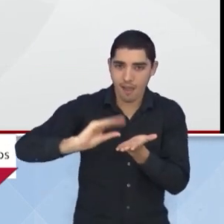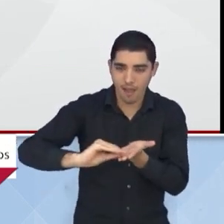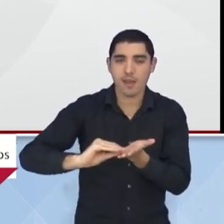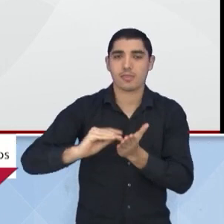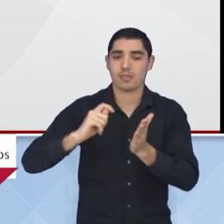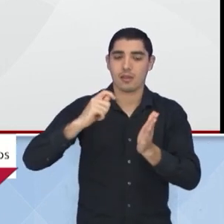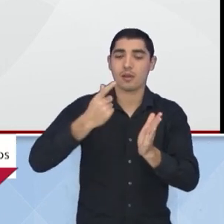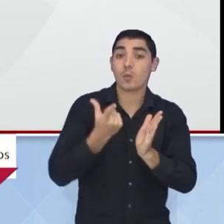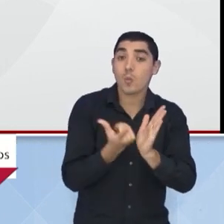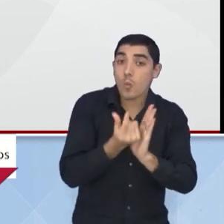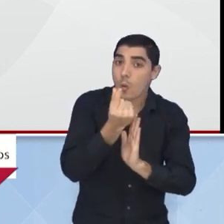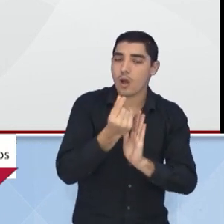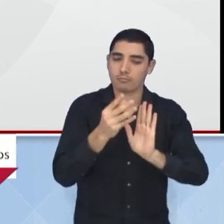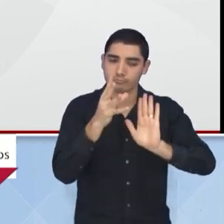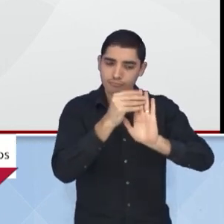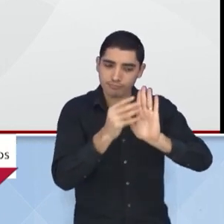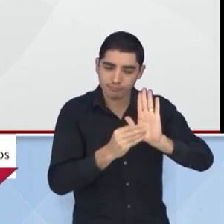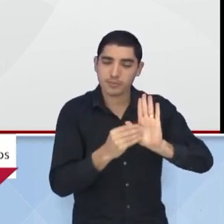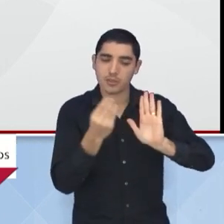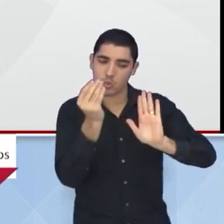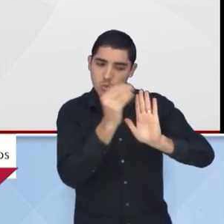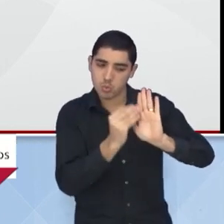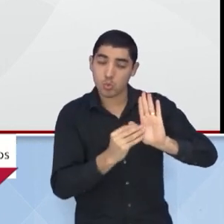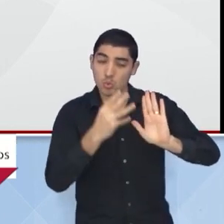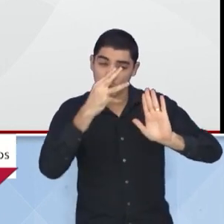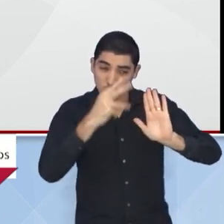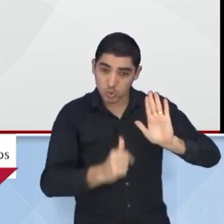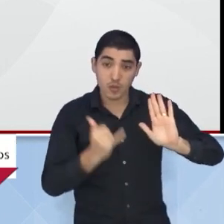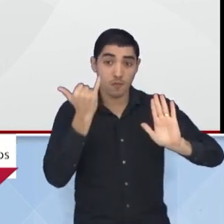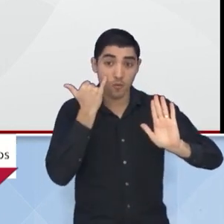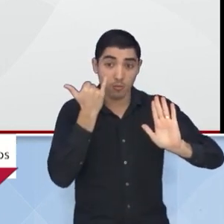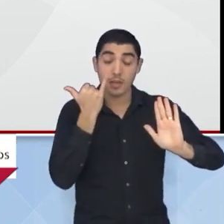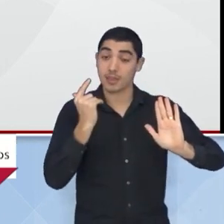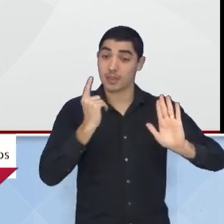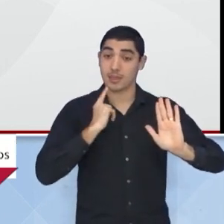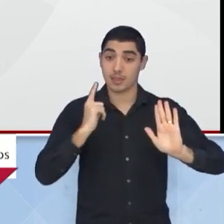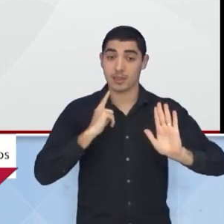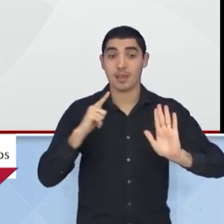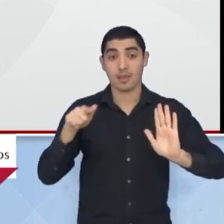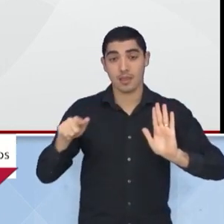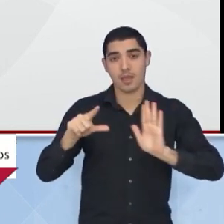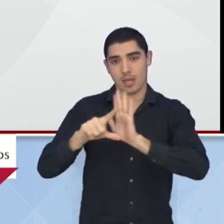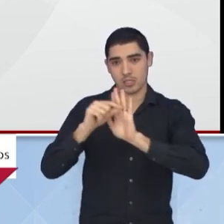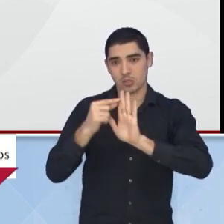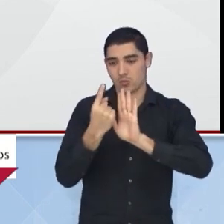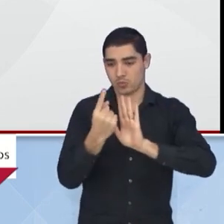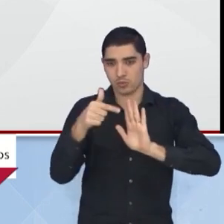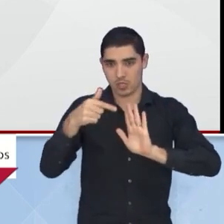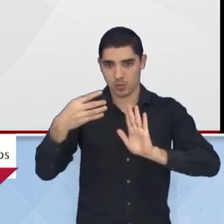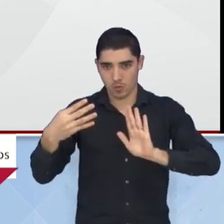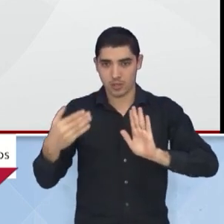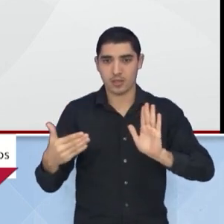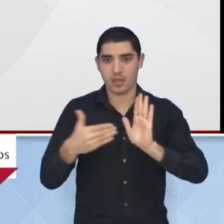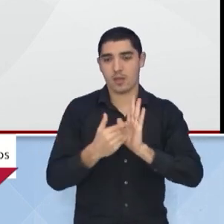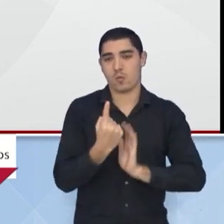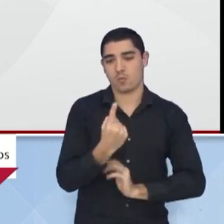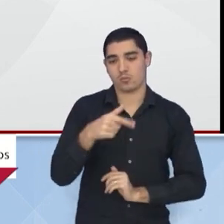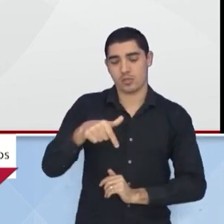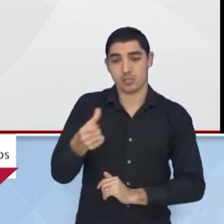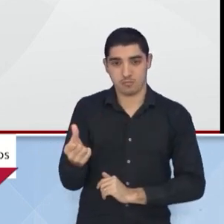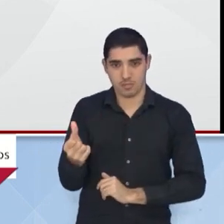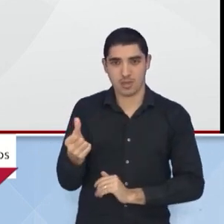fiscais eletrônicas enfim todas essas coisas estão eh disponíveis lá no entre entre os artigos 174 e 176 aonde fala do